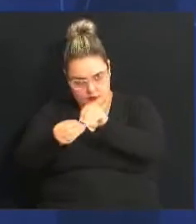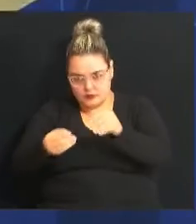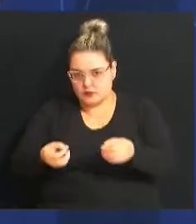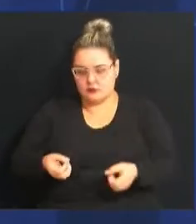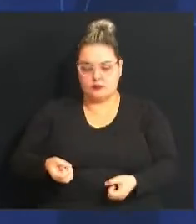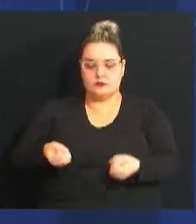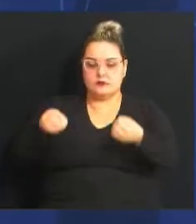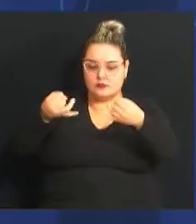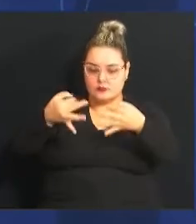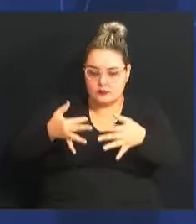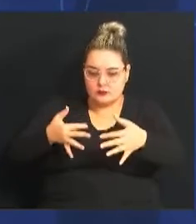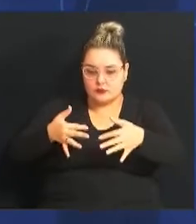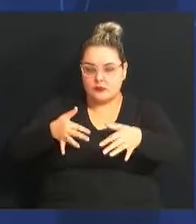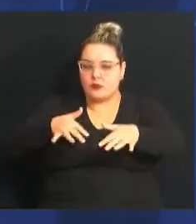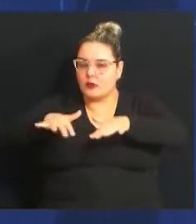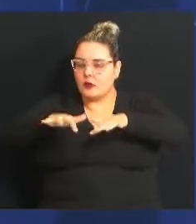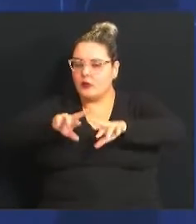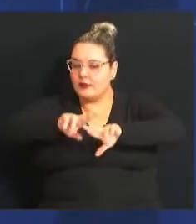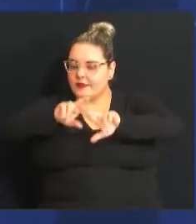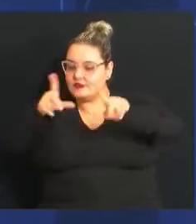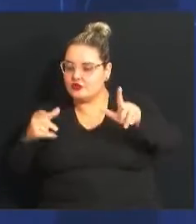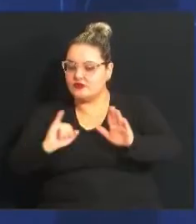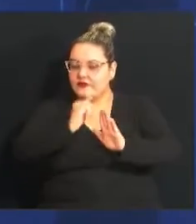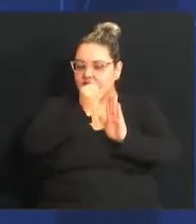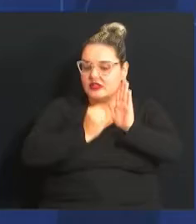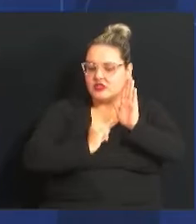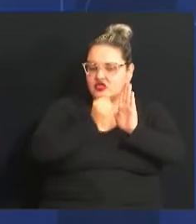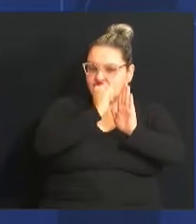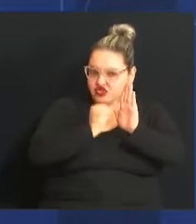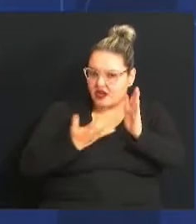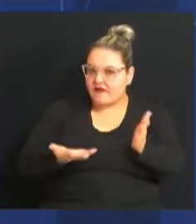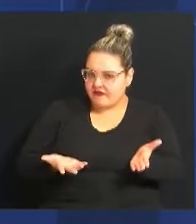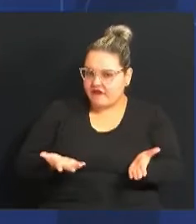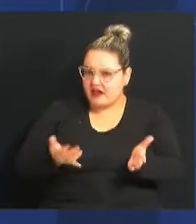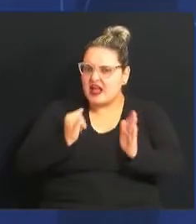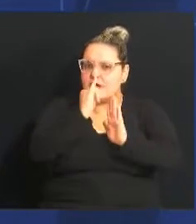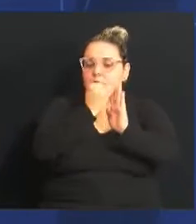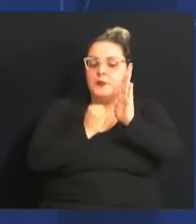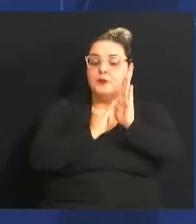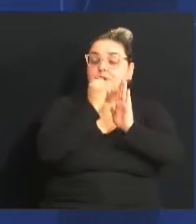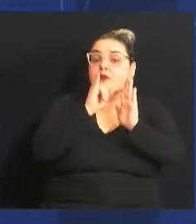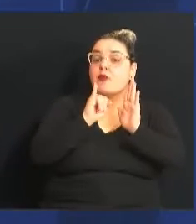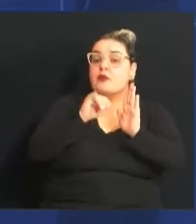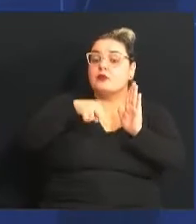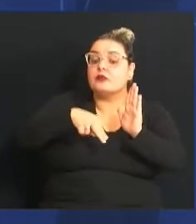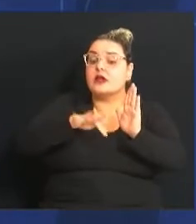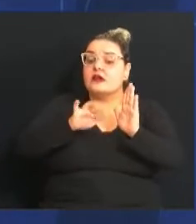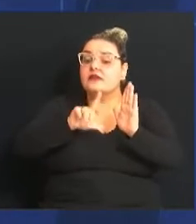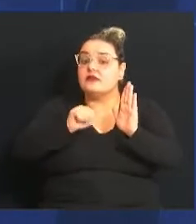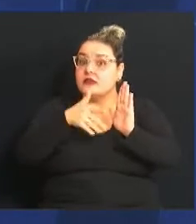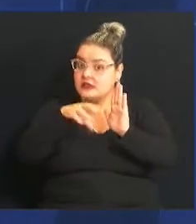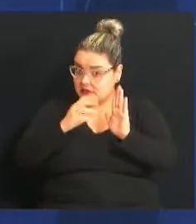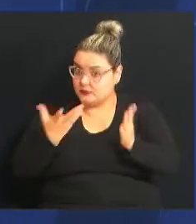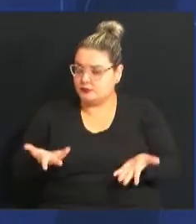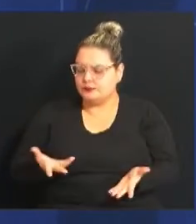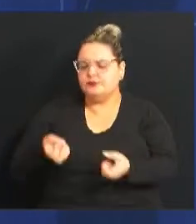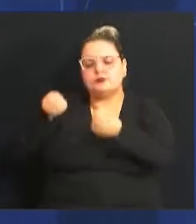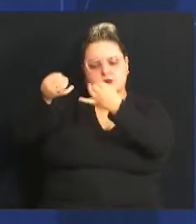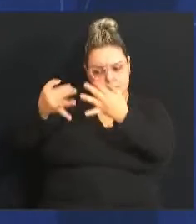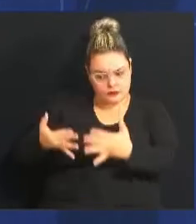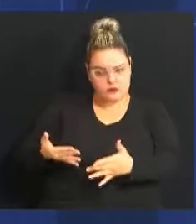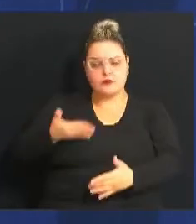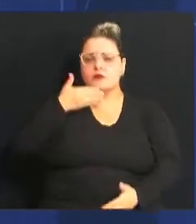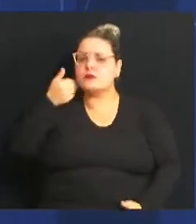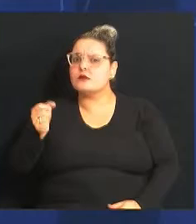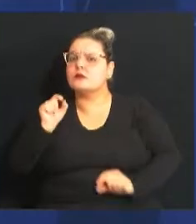movimento contrário à inflação. Eu queria que você explicasse melhor para quem está do outro lado do